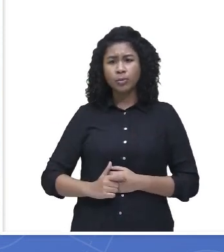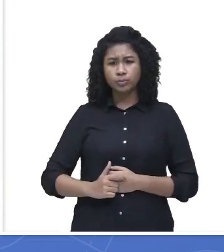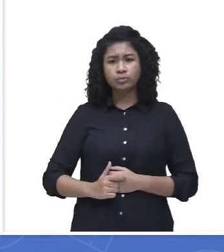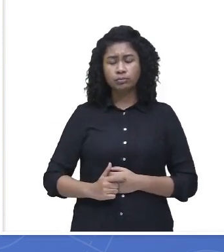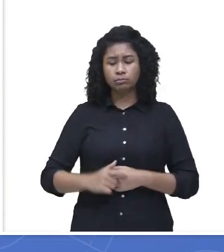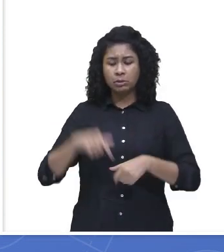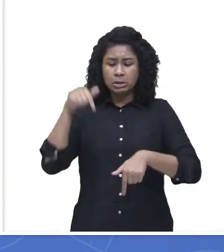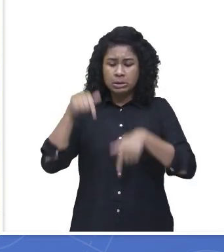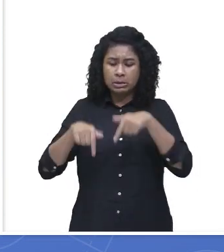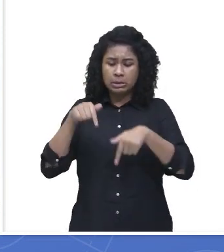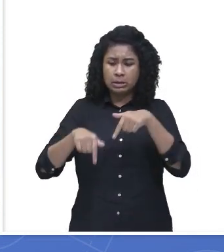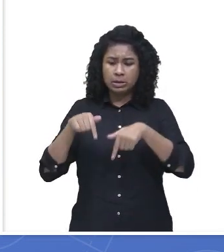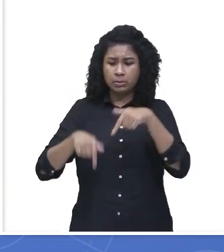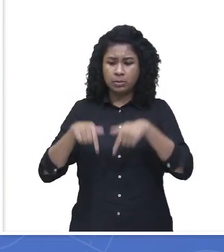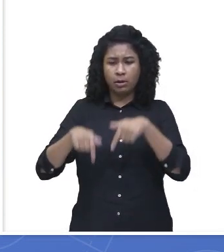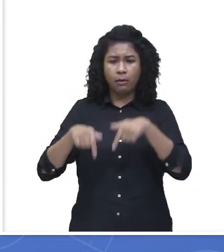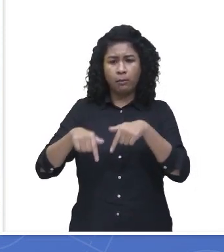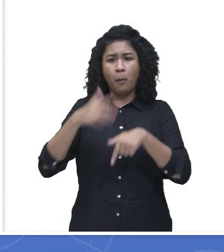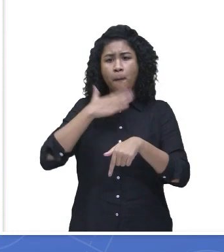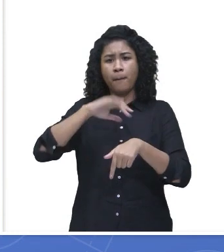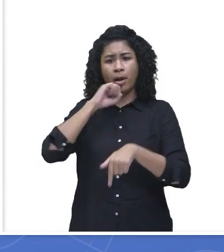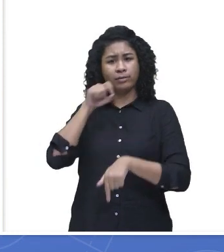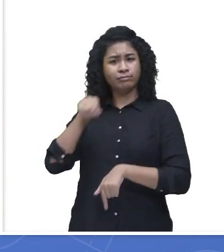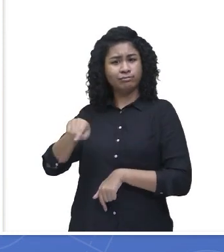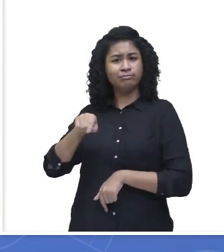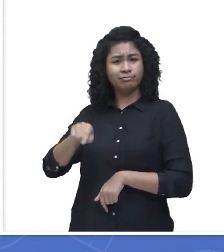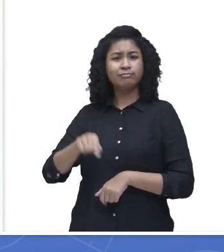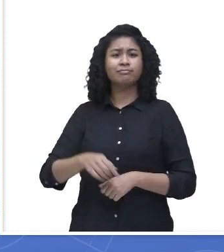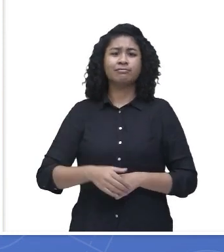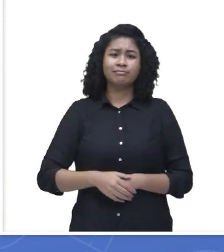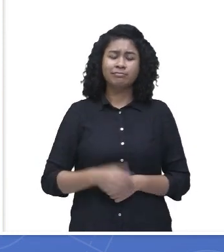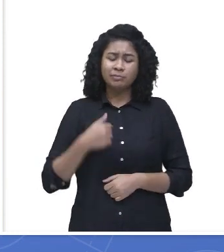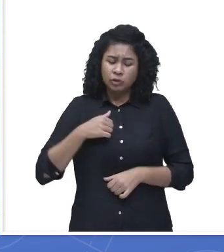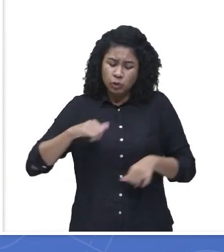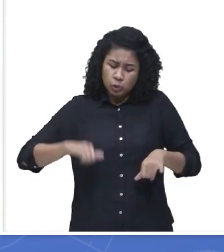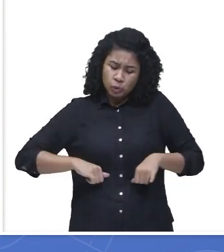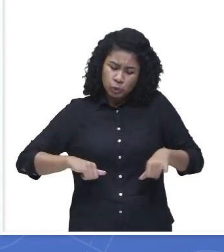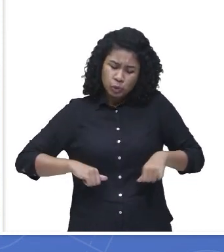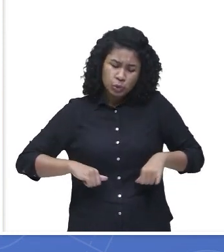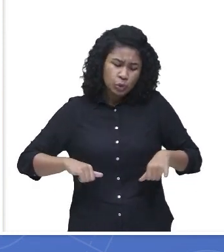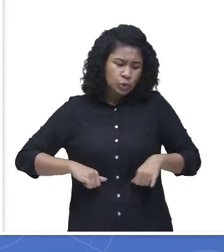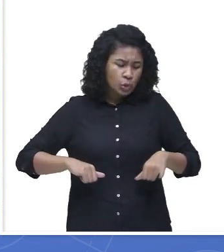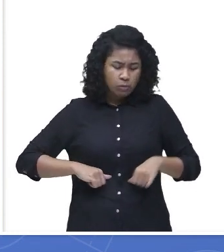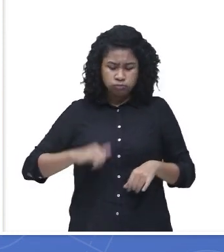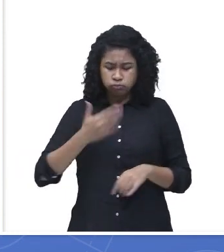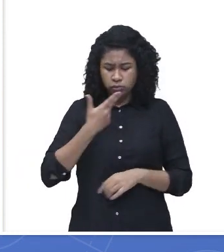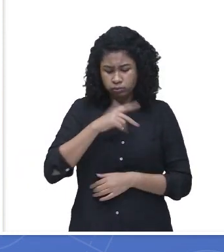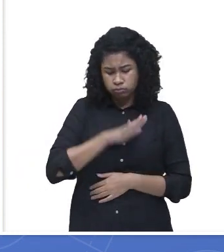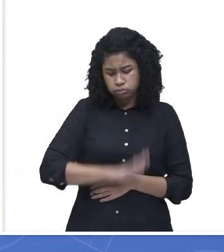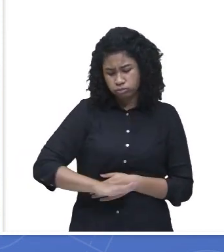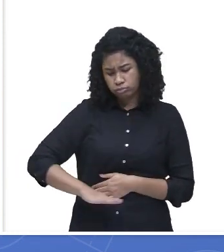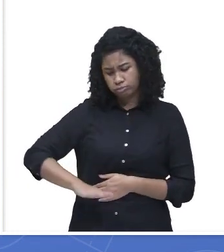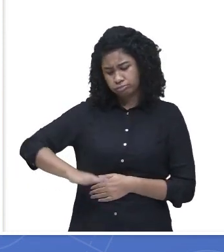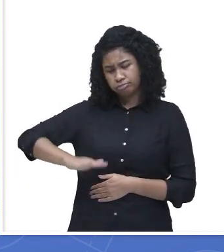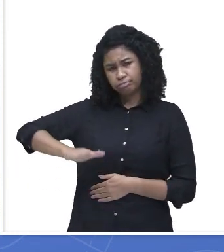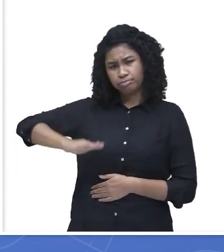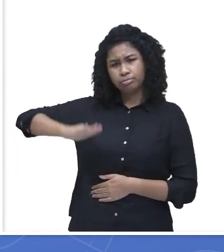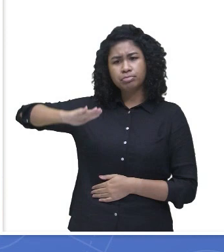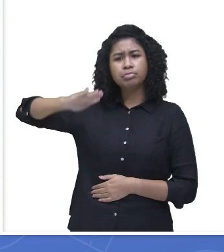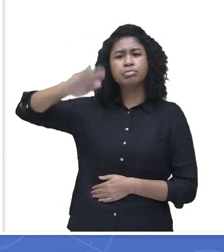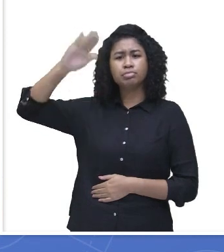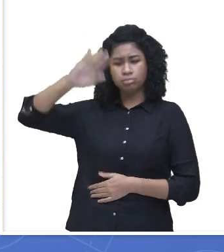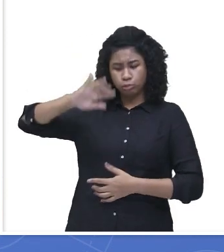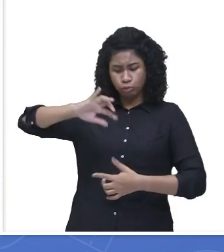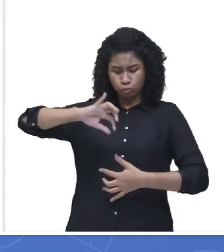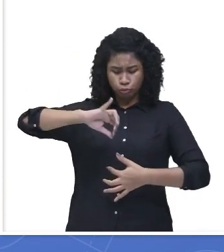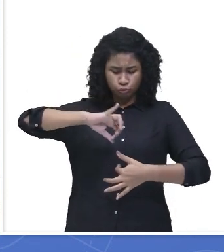monstro da escuridão e retitulância, sofro desde a epigênese da infância a influência má dos signos do